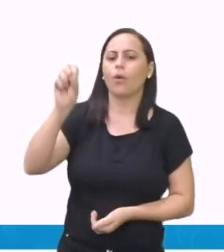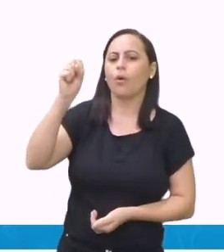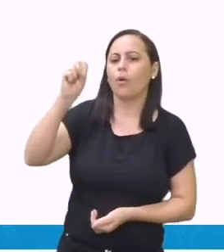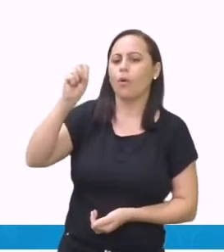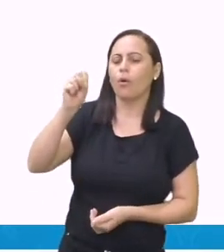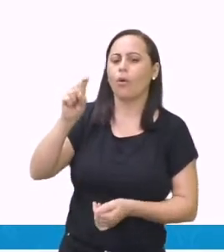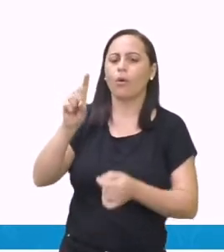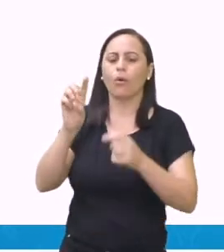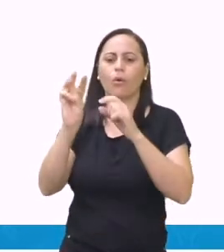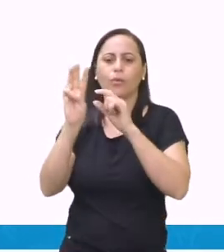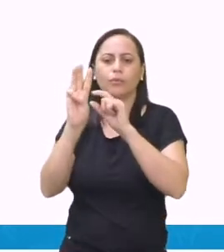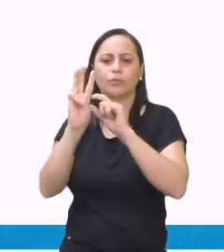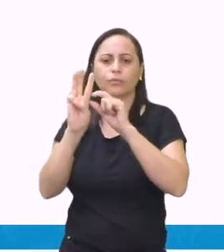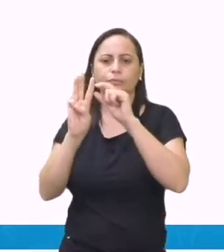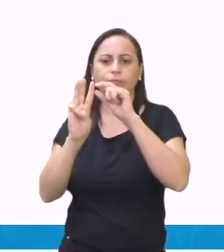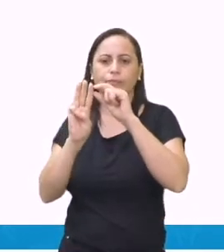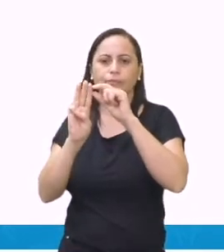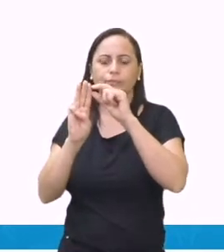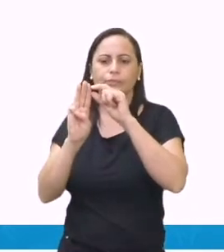São